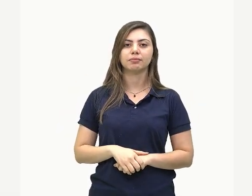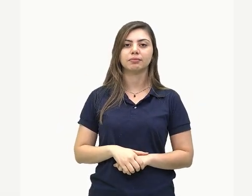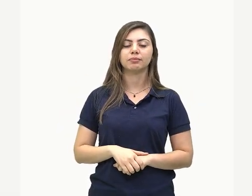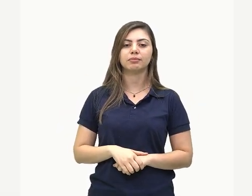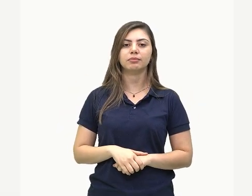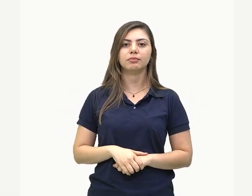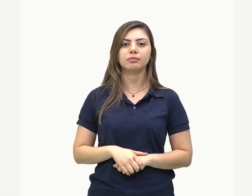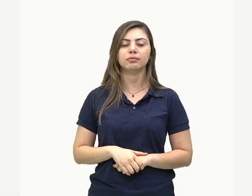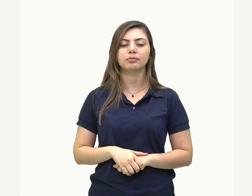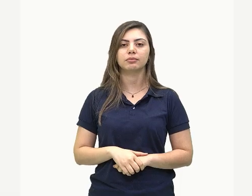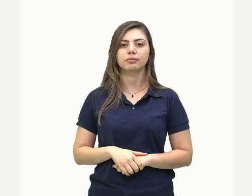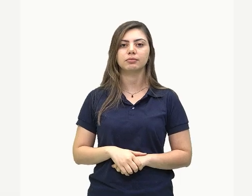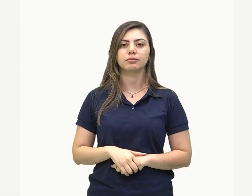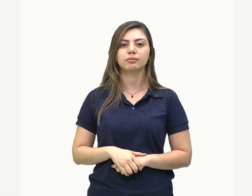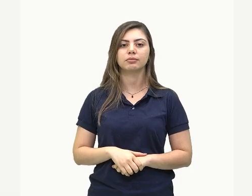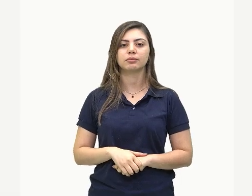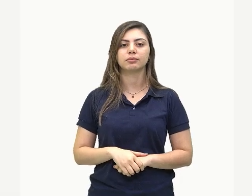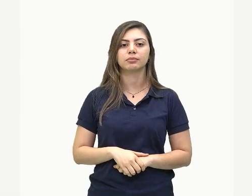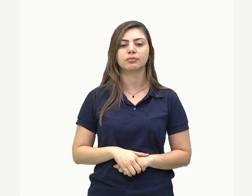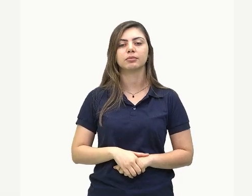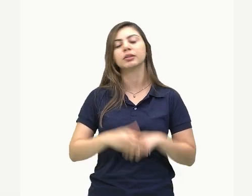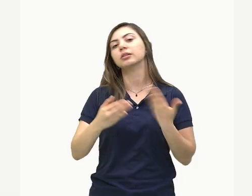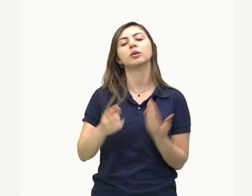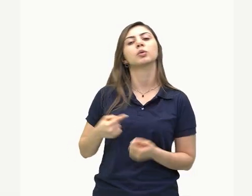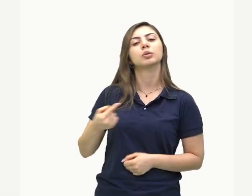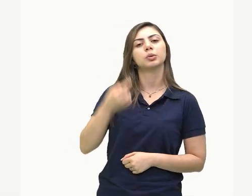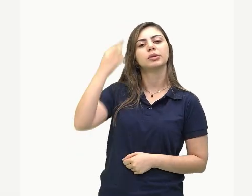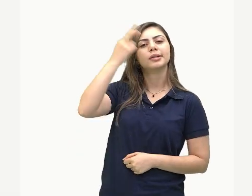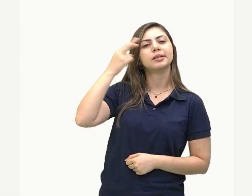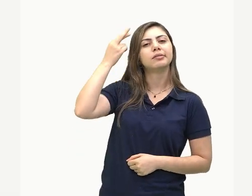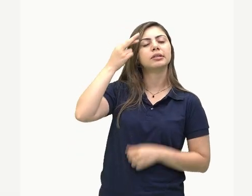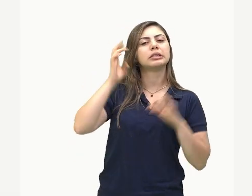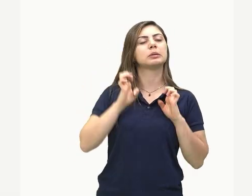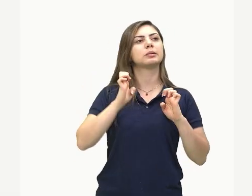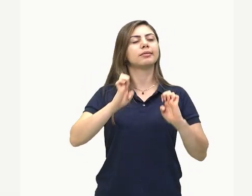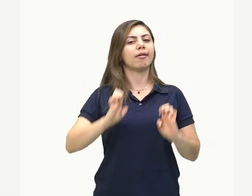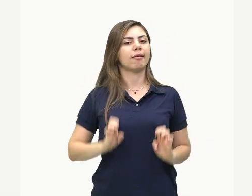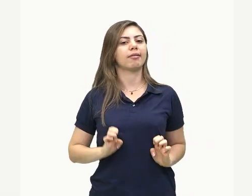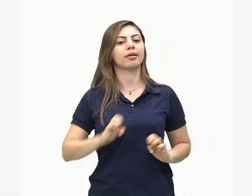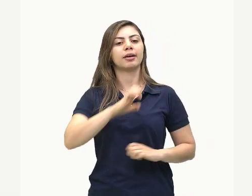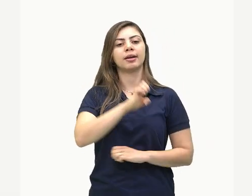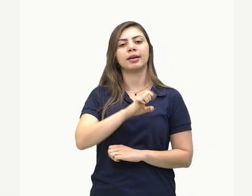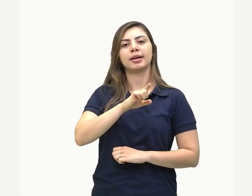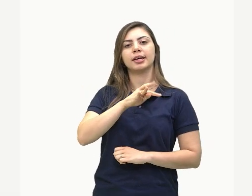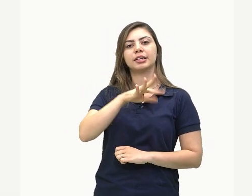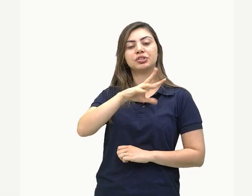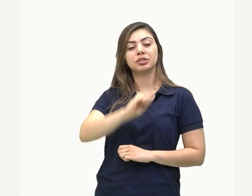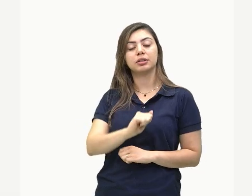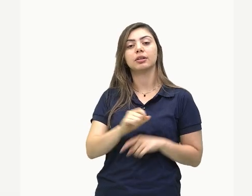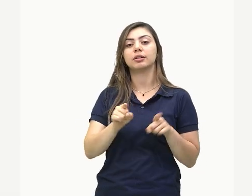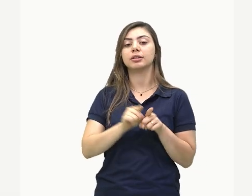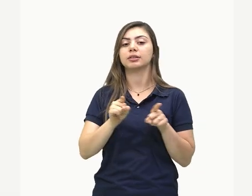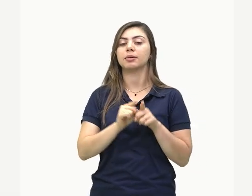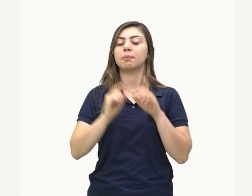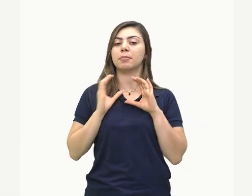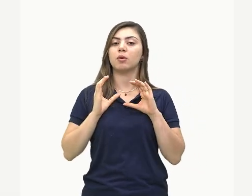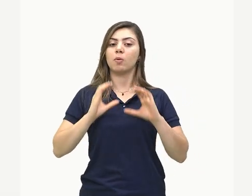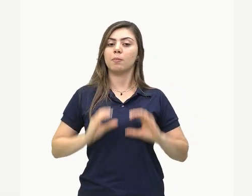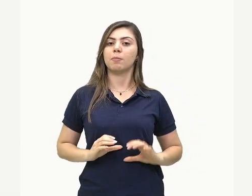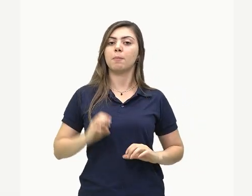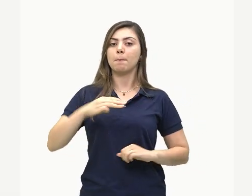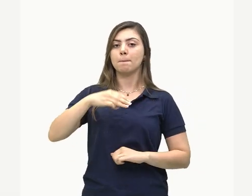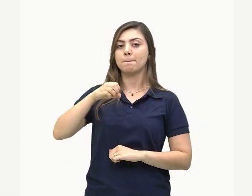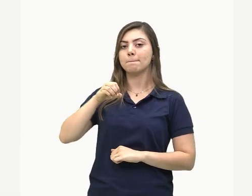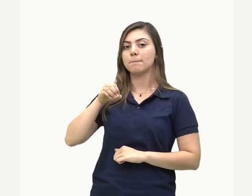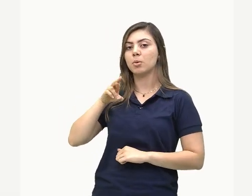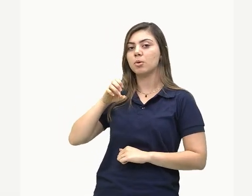tanto essa reflexão da ética e da moral são